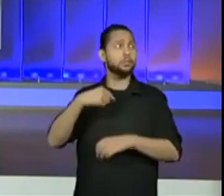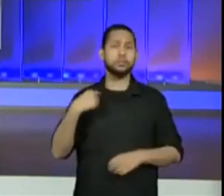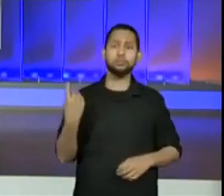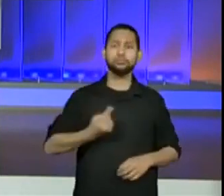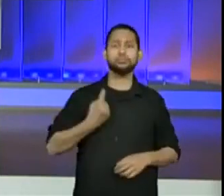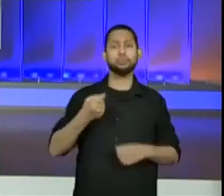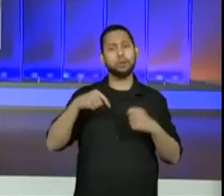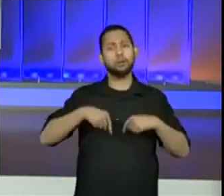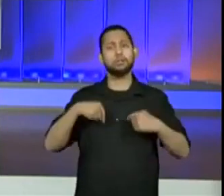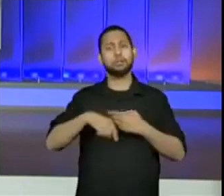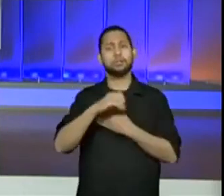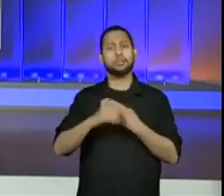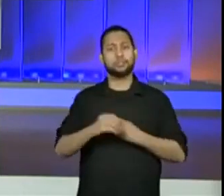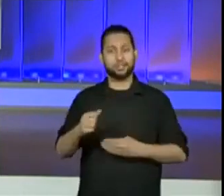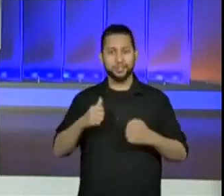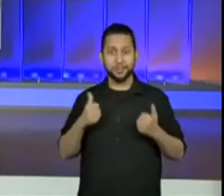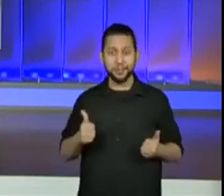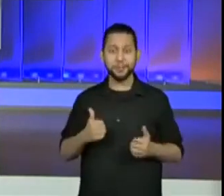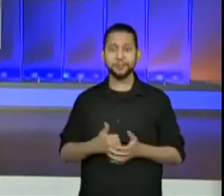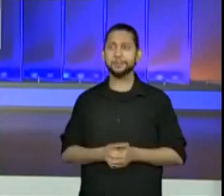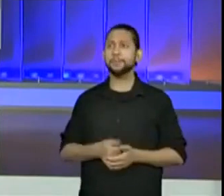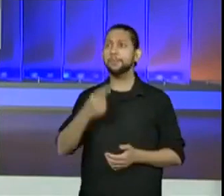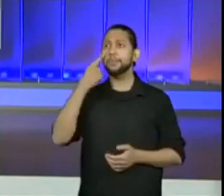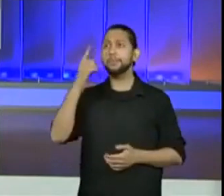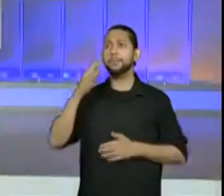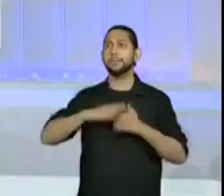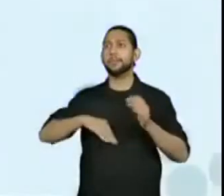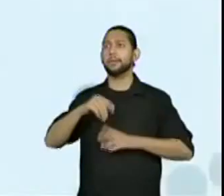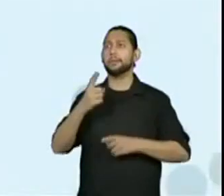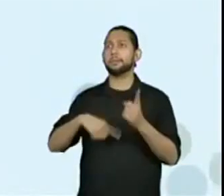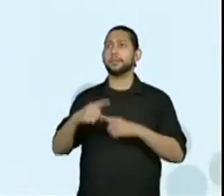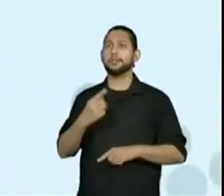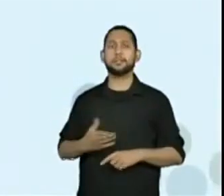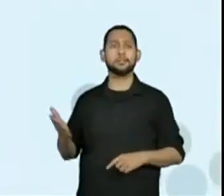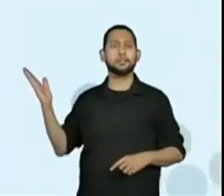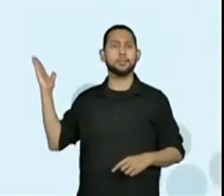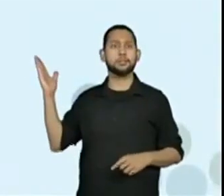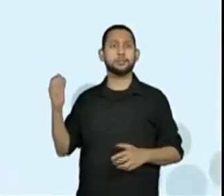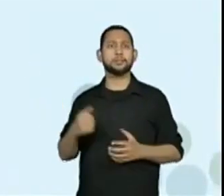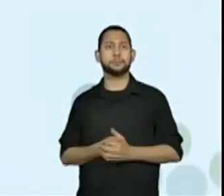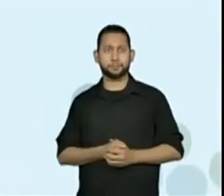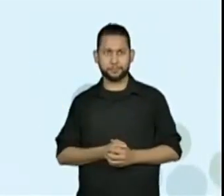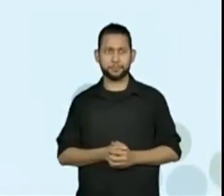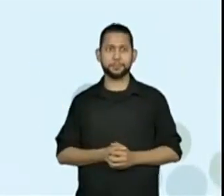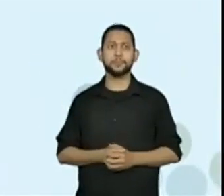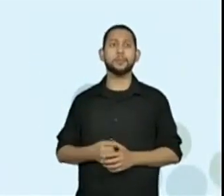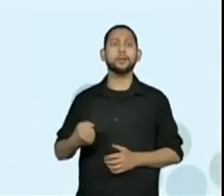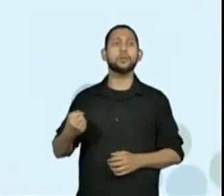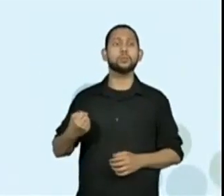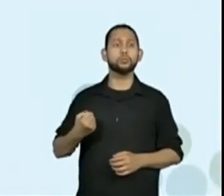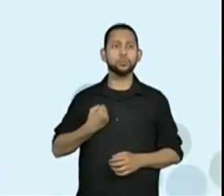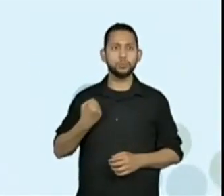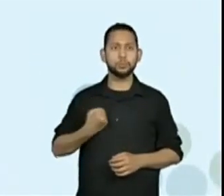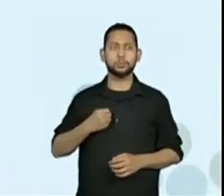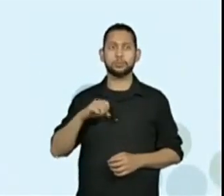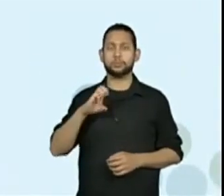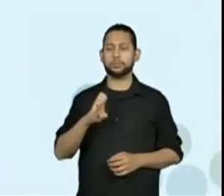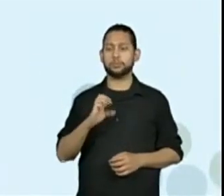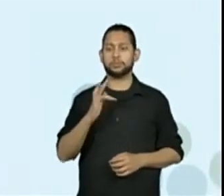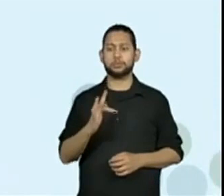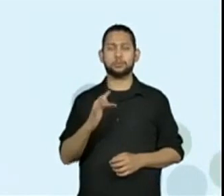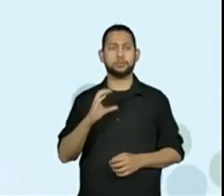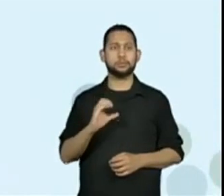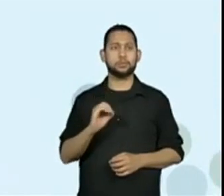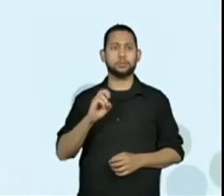também. Vamos lá conhecer a habilidade? A habilidade do currículo paulista sobre a qual se baseia essa aula já está aí na